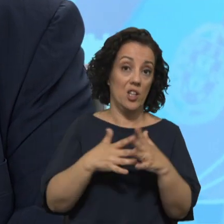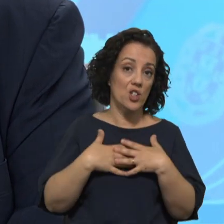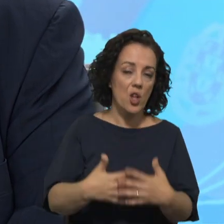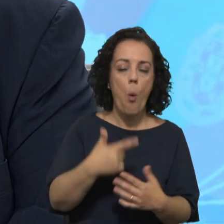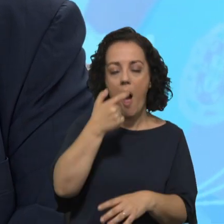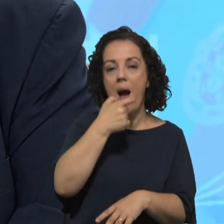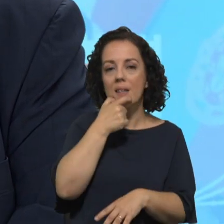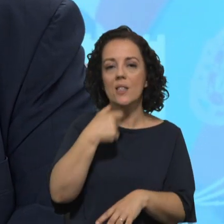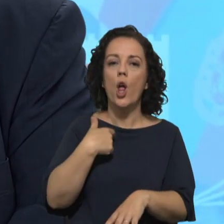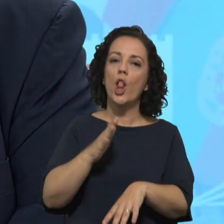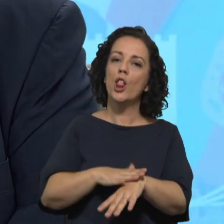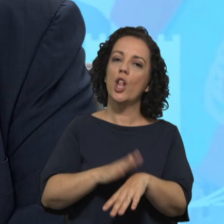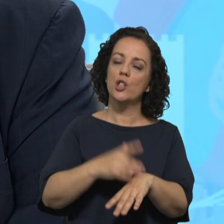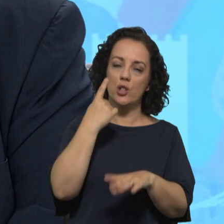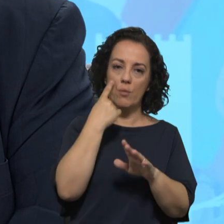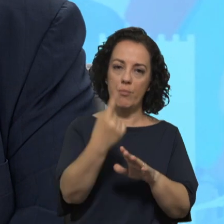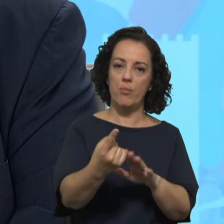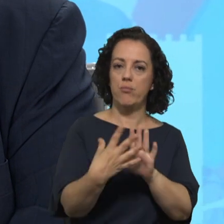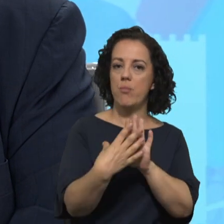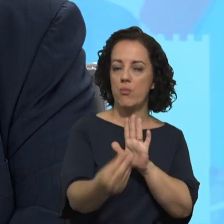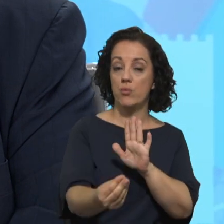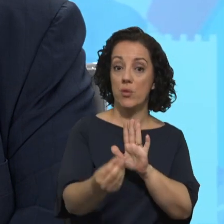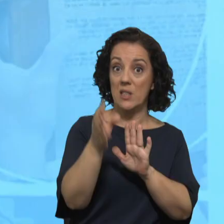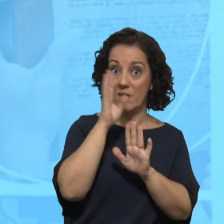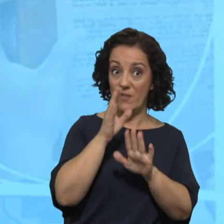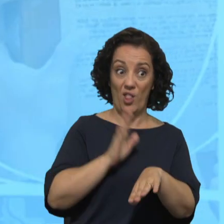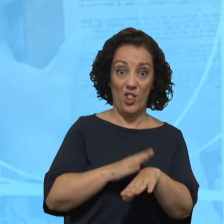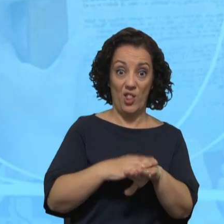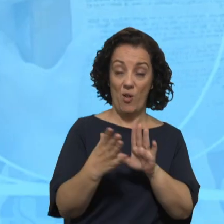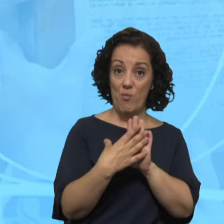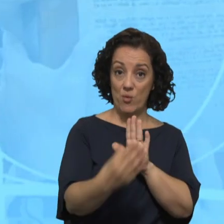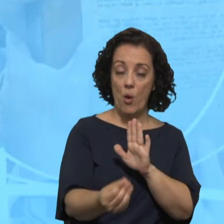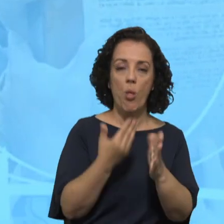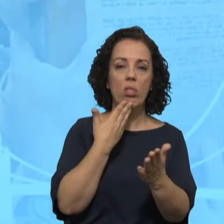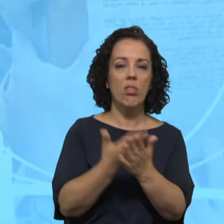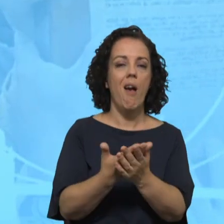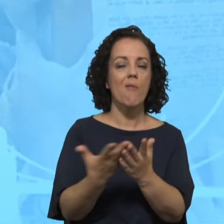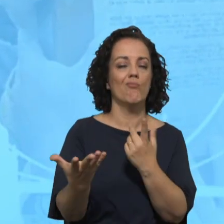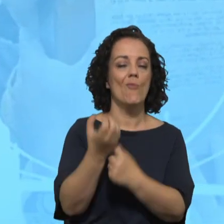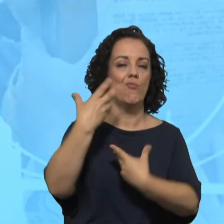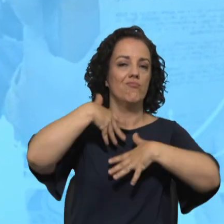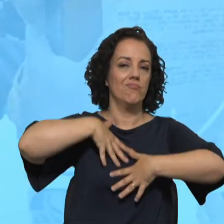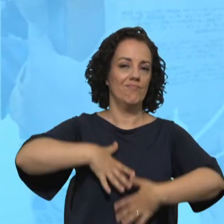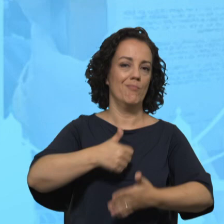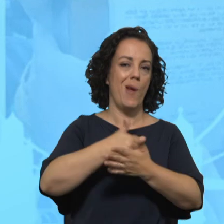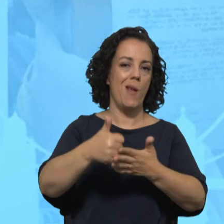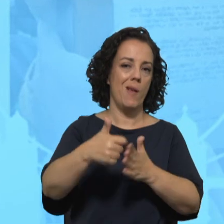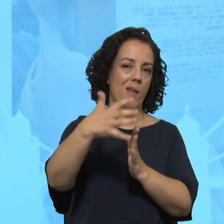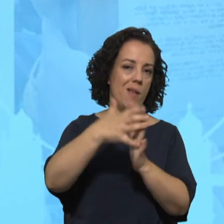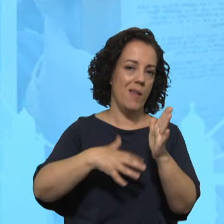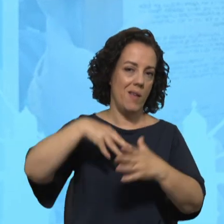porque se forem testemunhas, muitos chegarão ao Evangelho. E este é um testemunho que que acontece em cada momento,